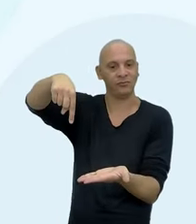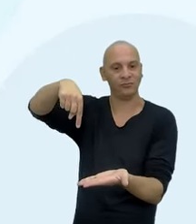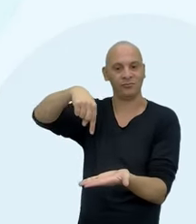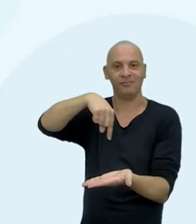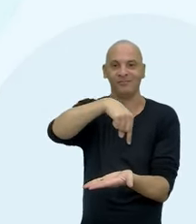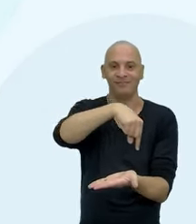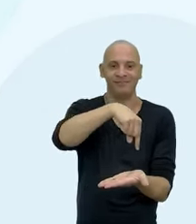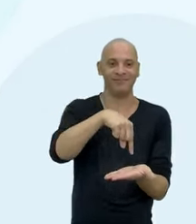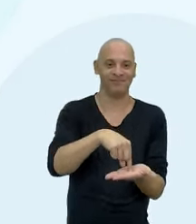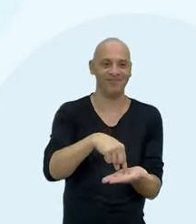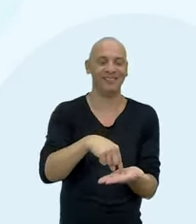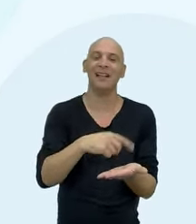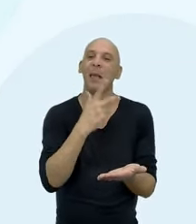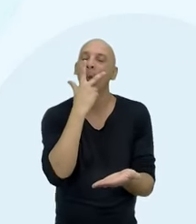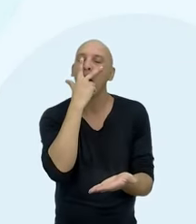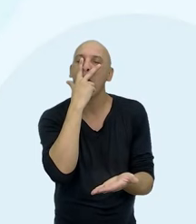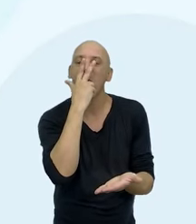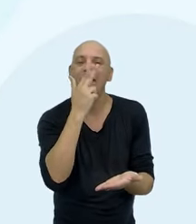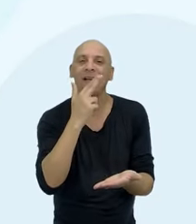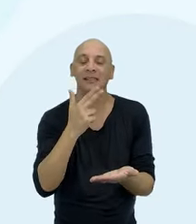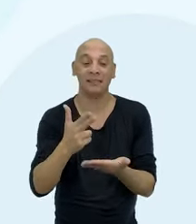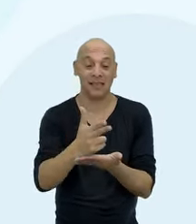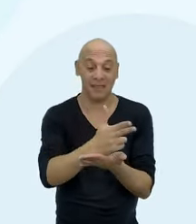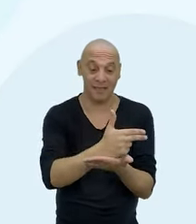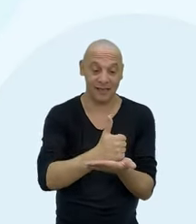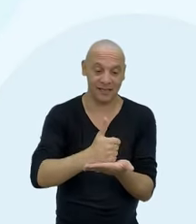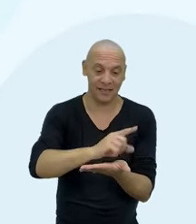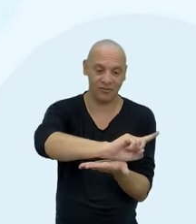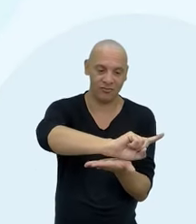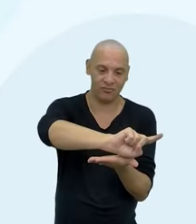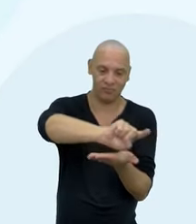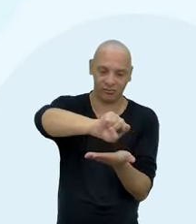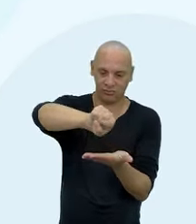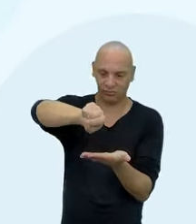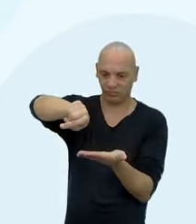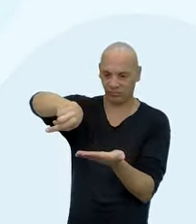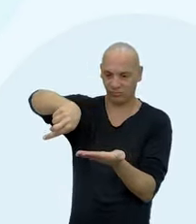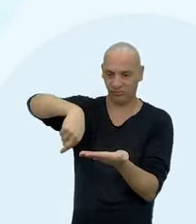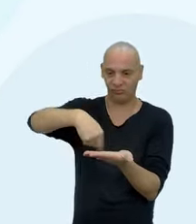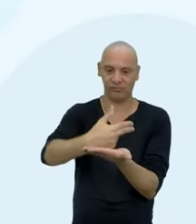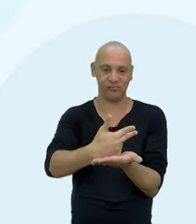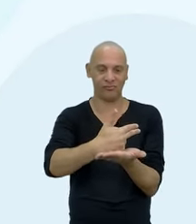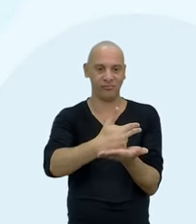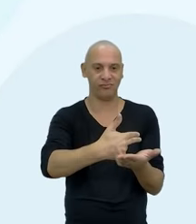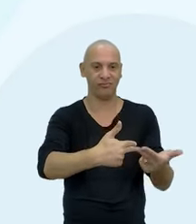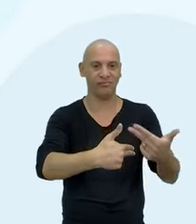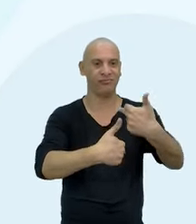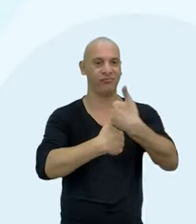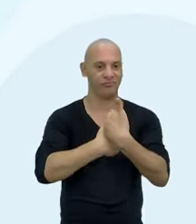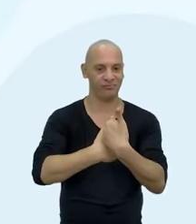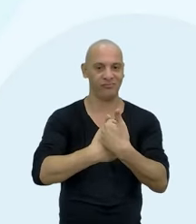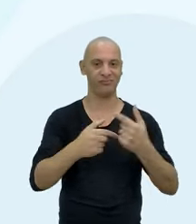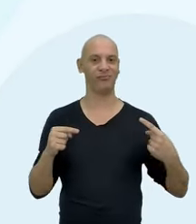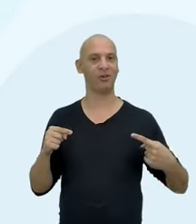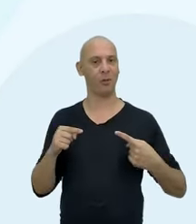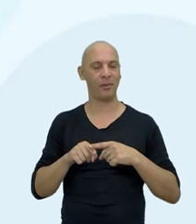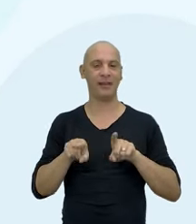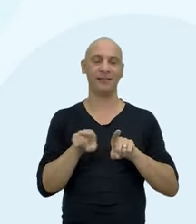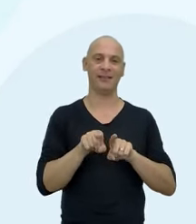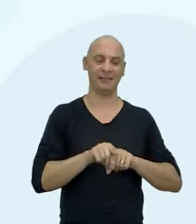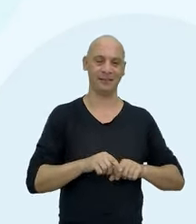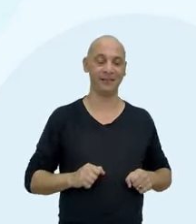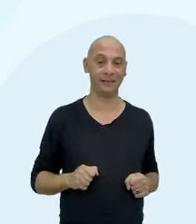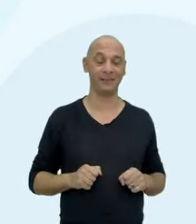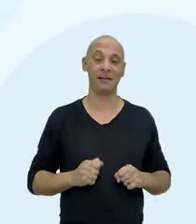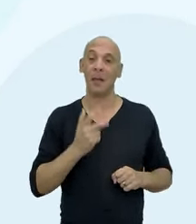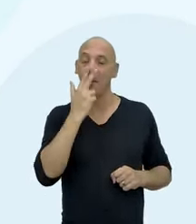sobrepõe à outra ou seja se nós virarmos 14 um quarto a figura da esquerda super antes